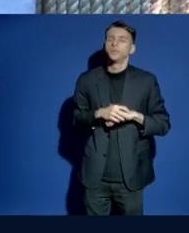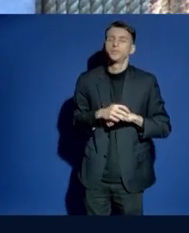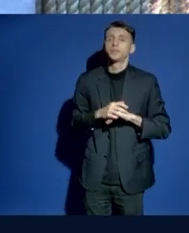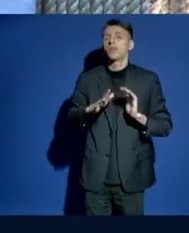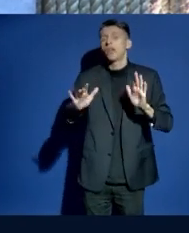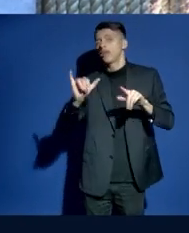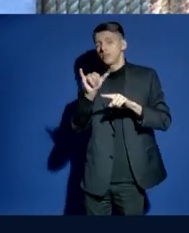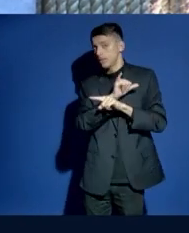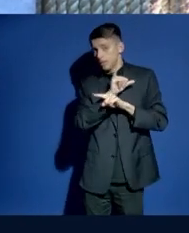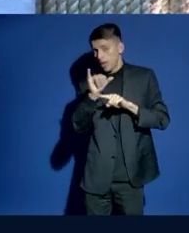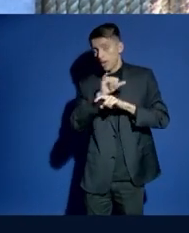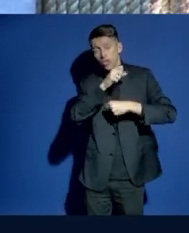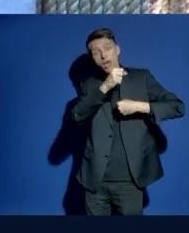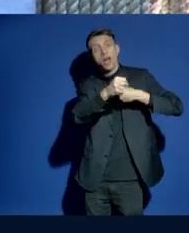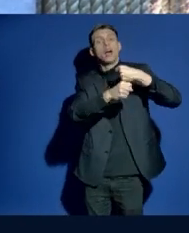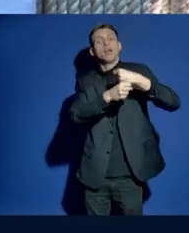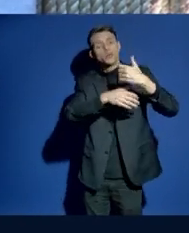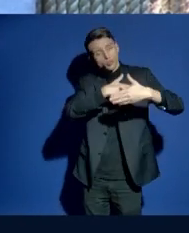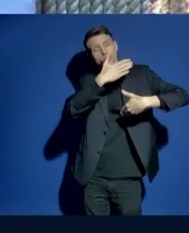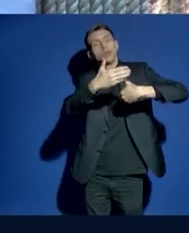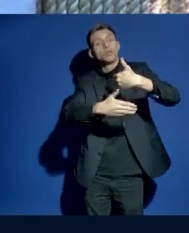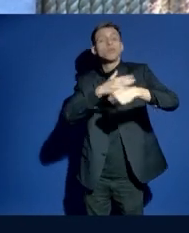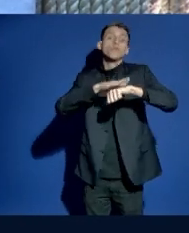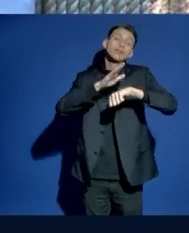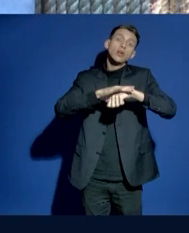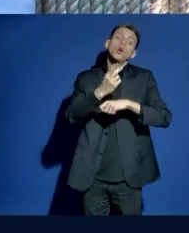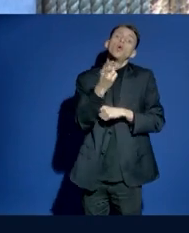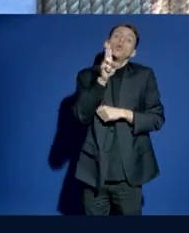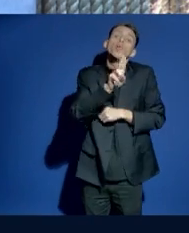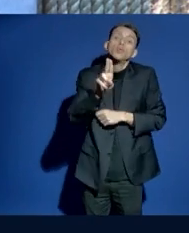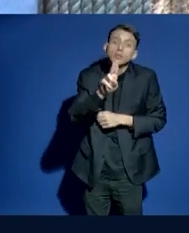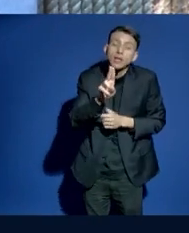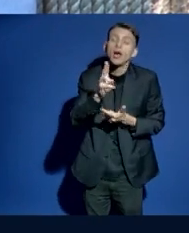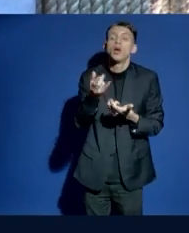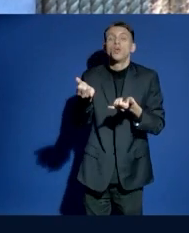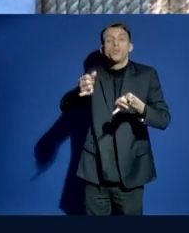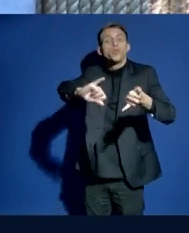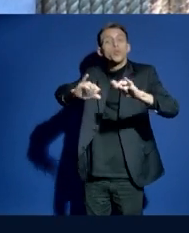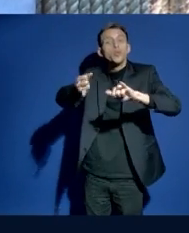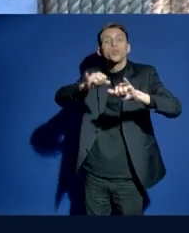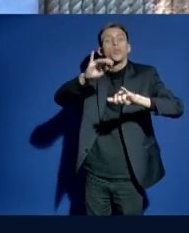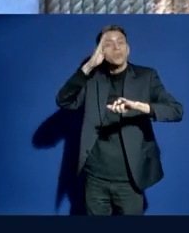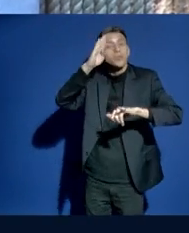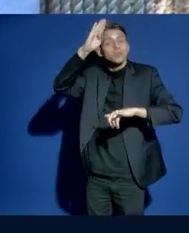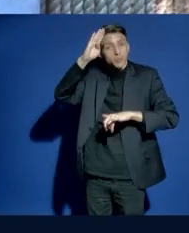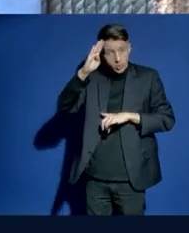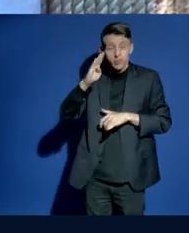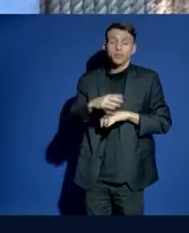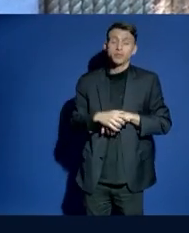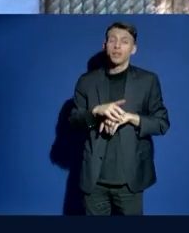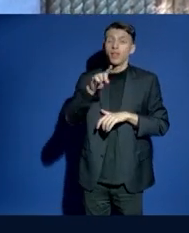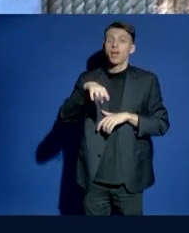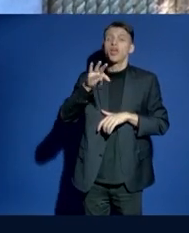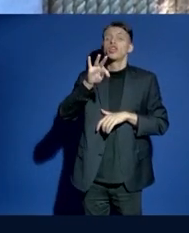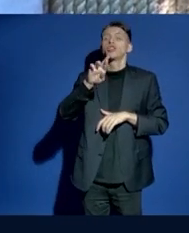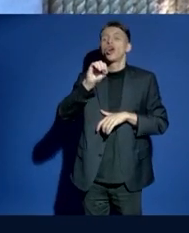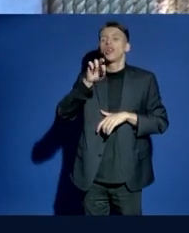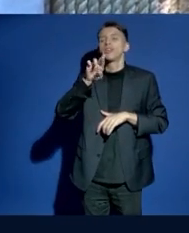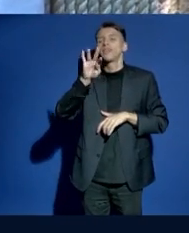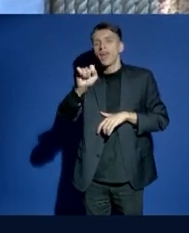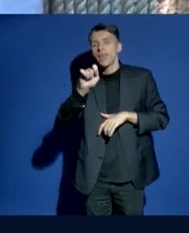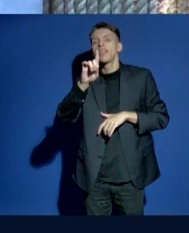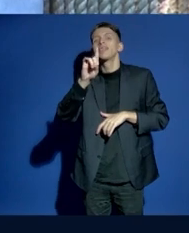desenvolveram ao longo desses anos foi usar um resíduo adicional que existe no processo de filtro